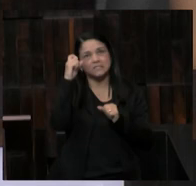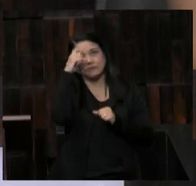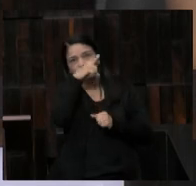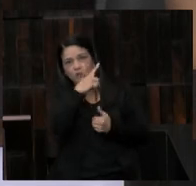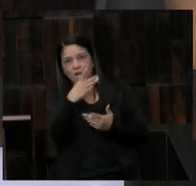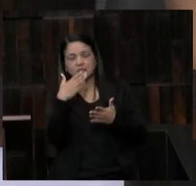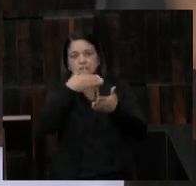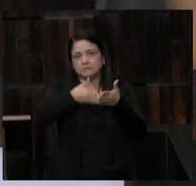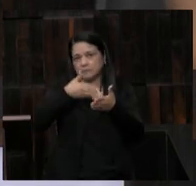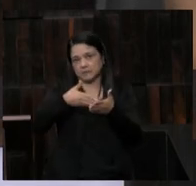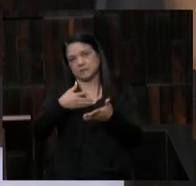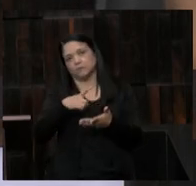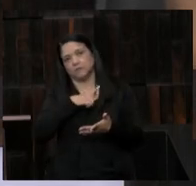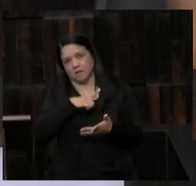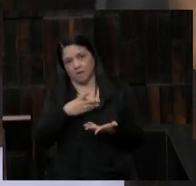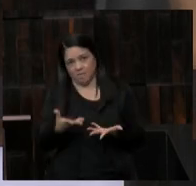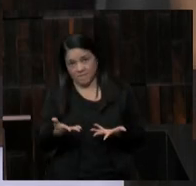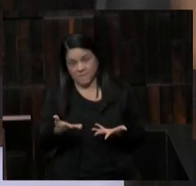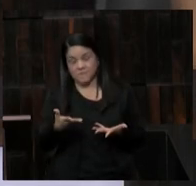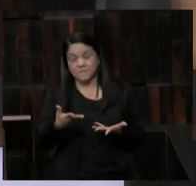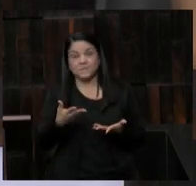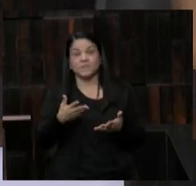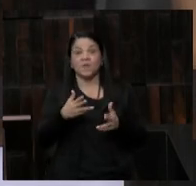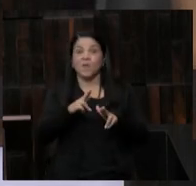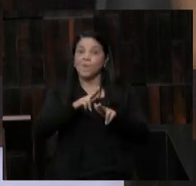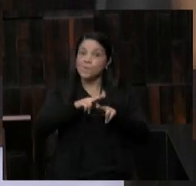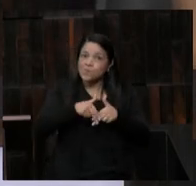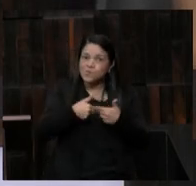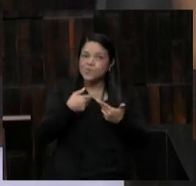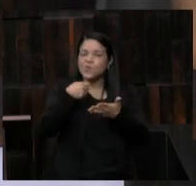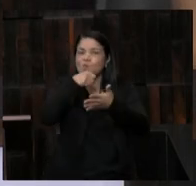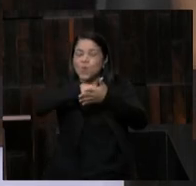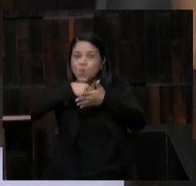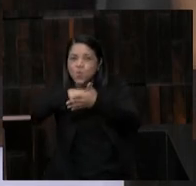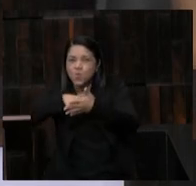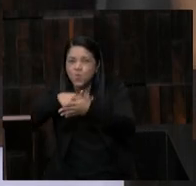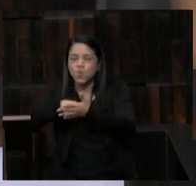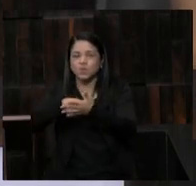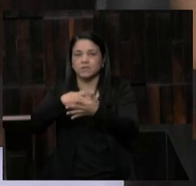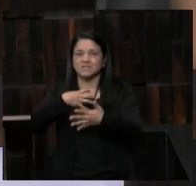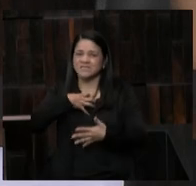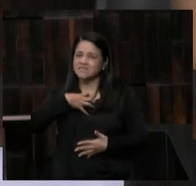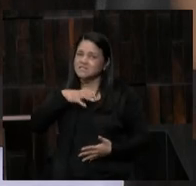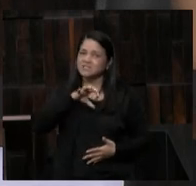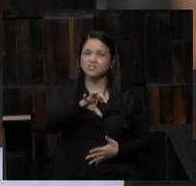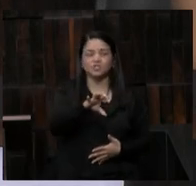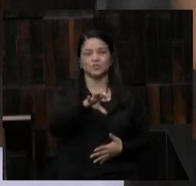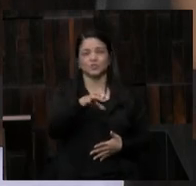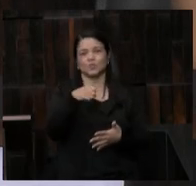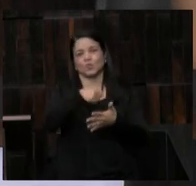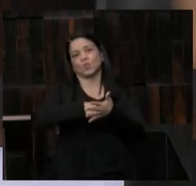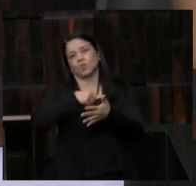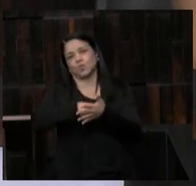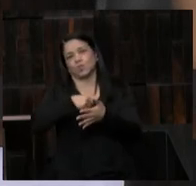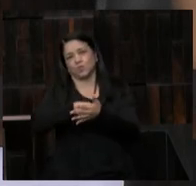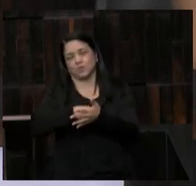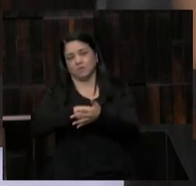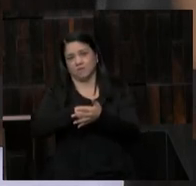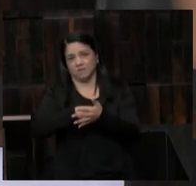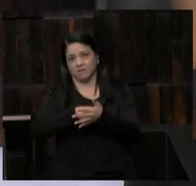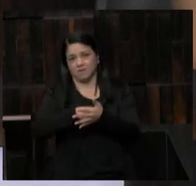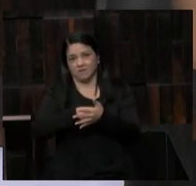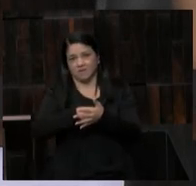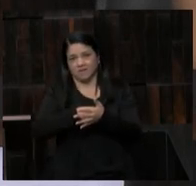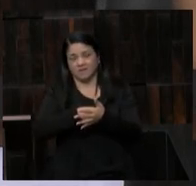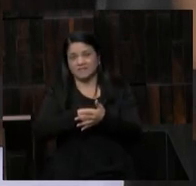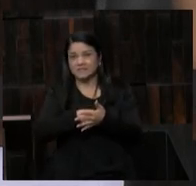suas limitações. E é por isso que nós estamos lutando, é nesse sentido que tem sido a nossa luta. É